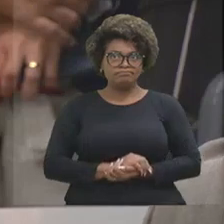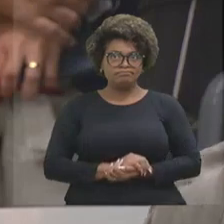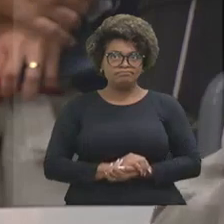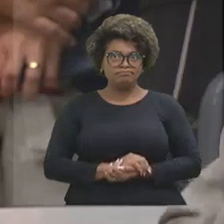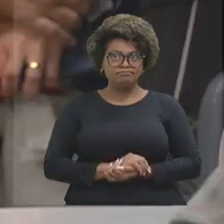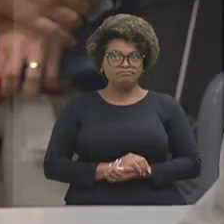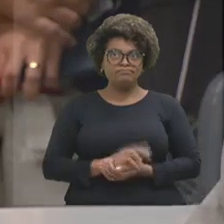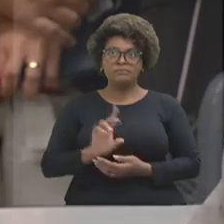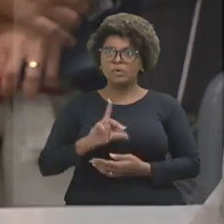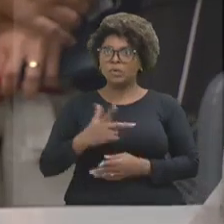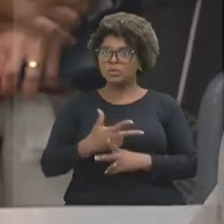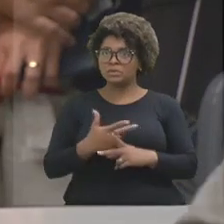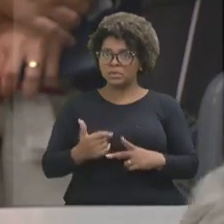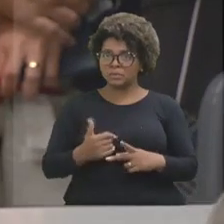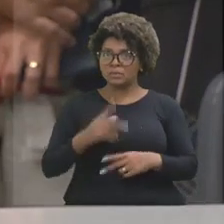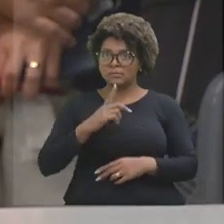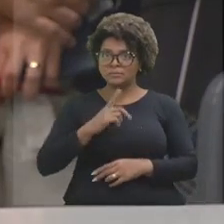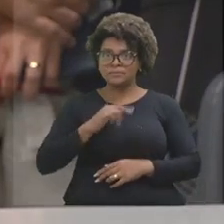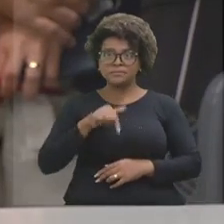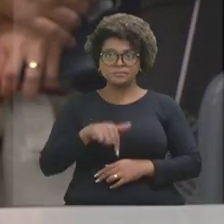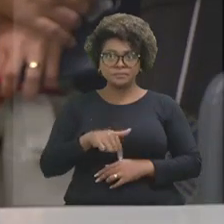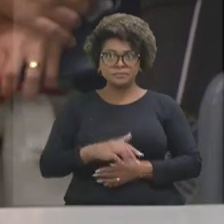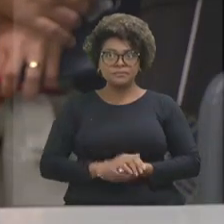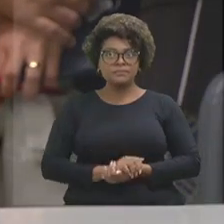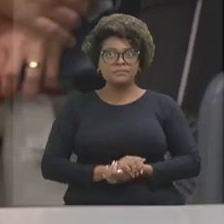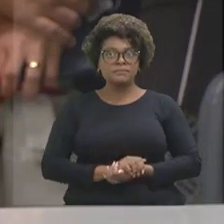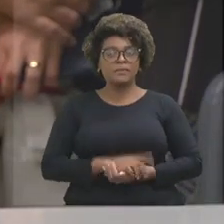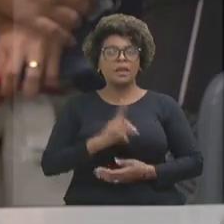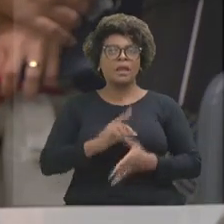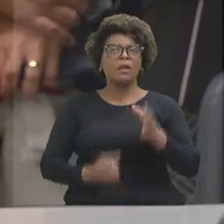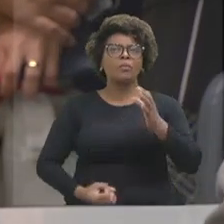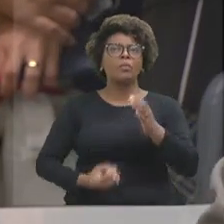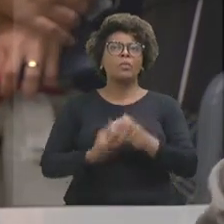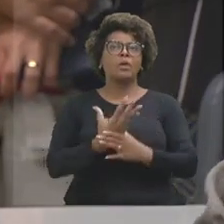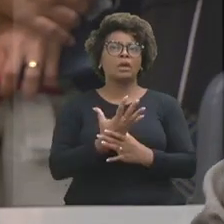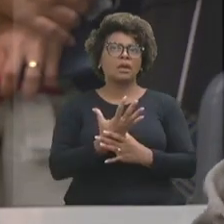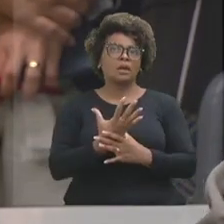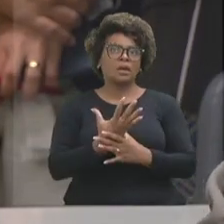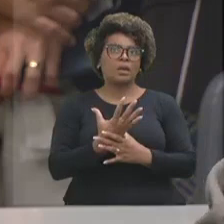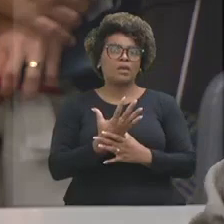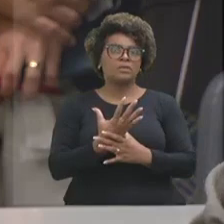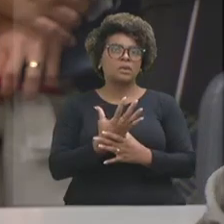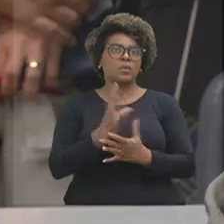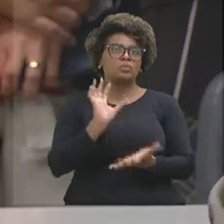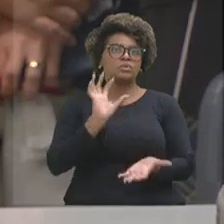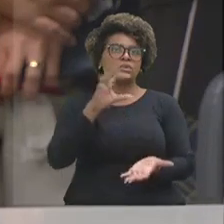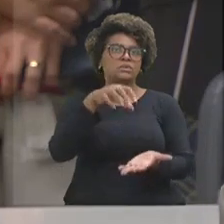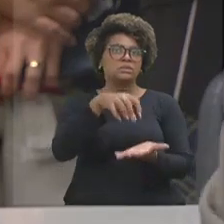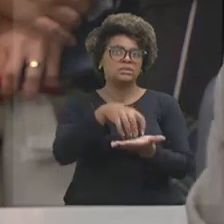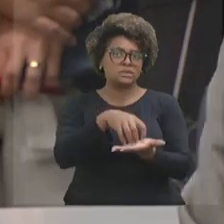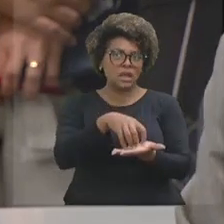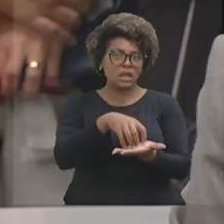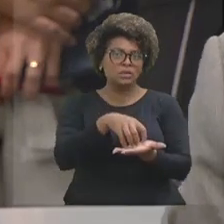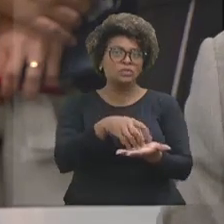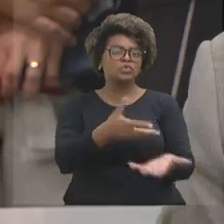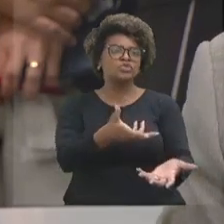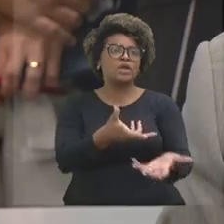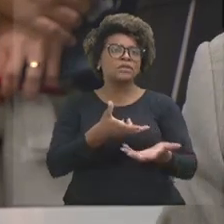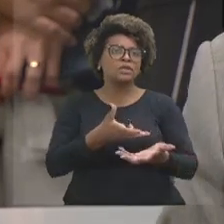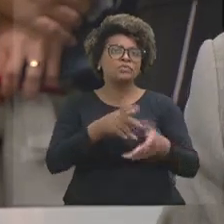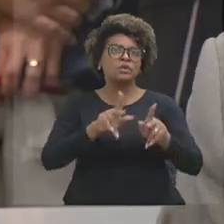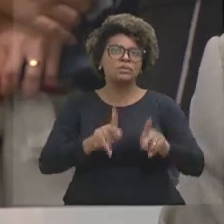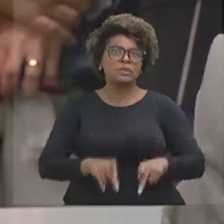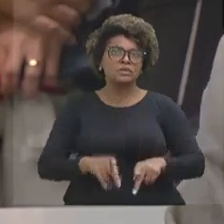questão que nós vamos abordar com o senhor aqui é uma criação de centros de atendimento para Pessoas